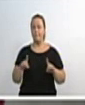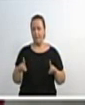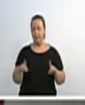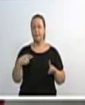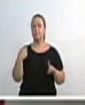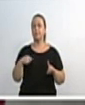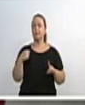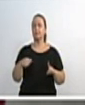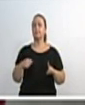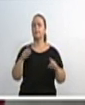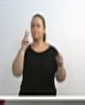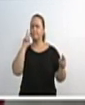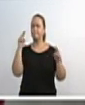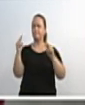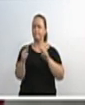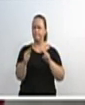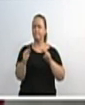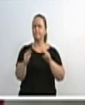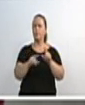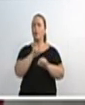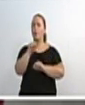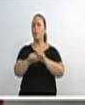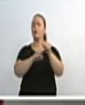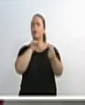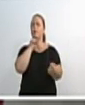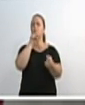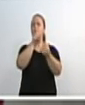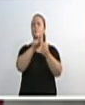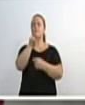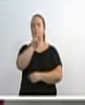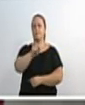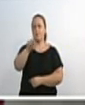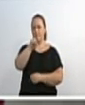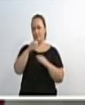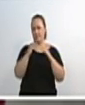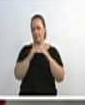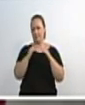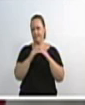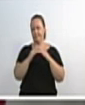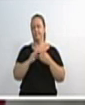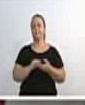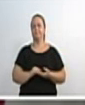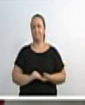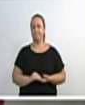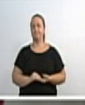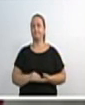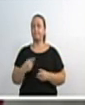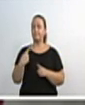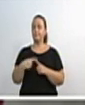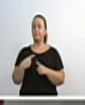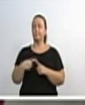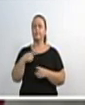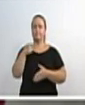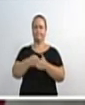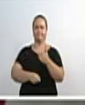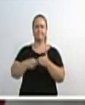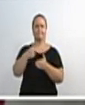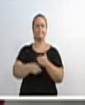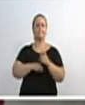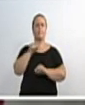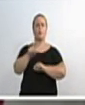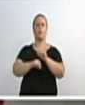que reconhecer o espírito, né, o espírito da Associação de Moradores, que é aquela que reivindica os anseios da sua